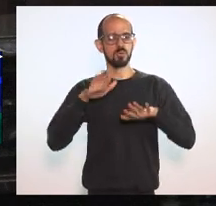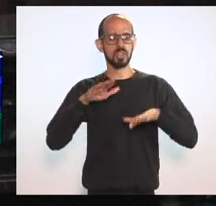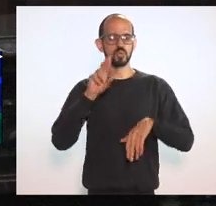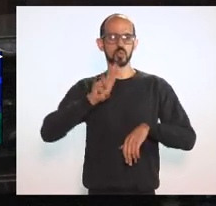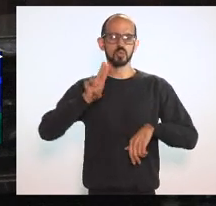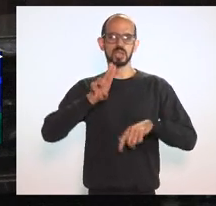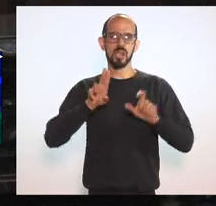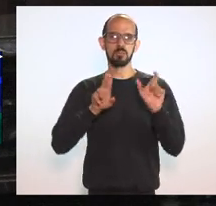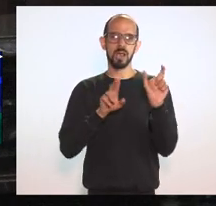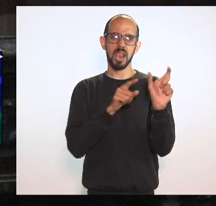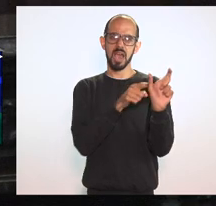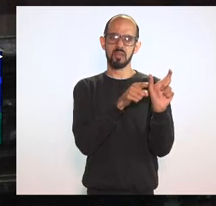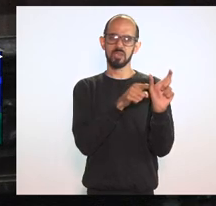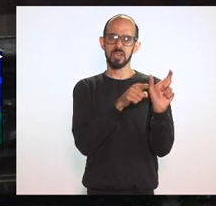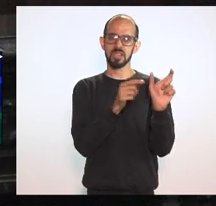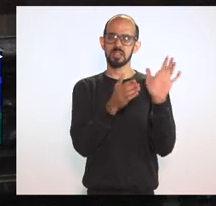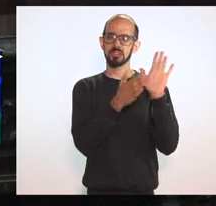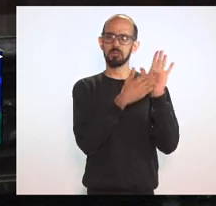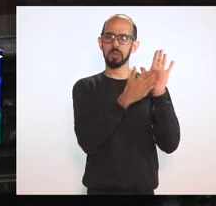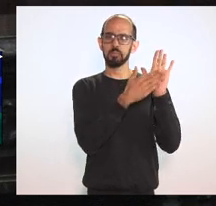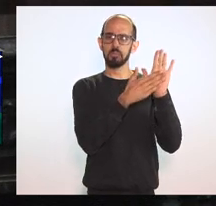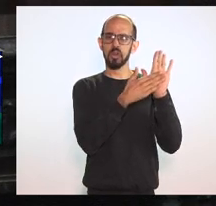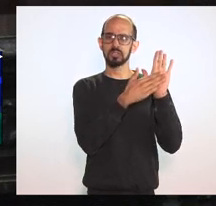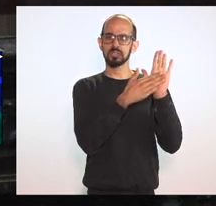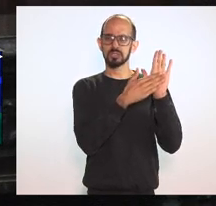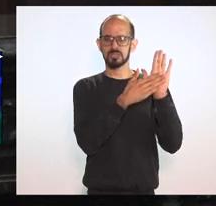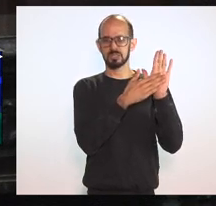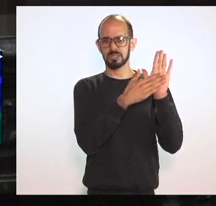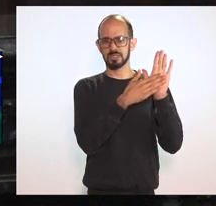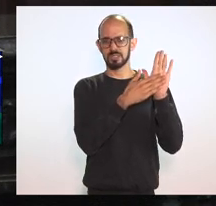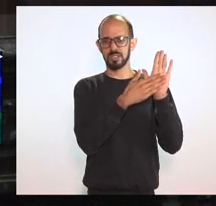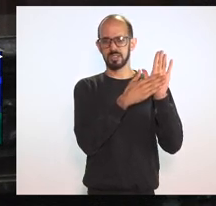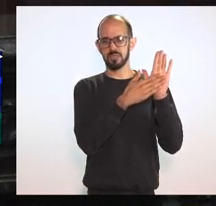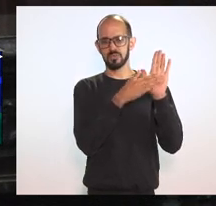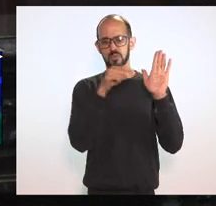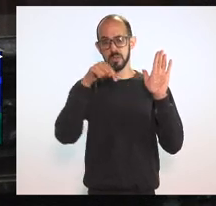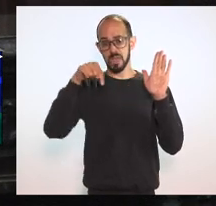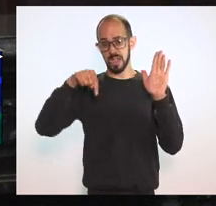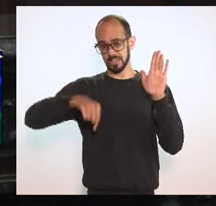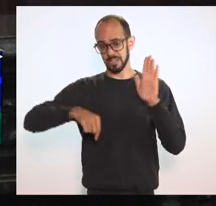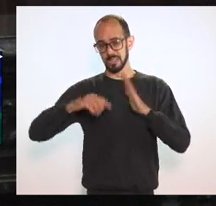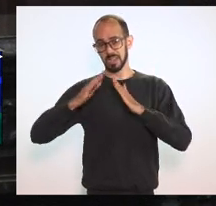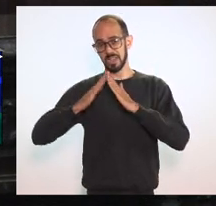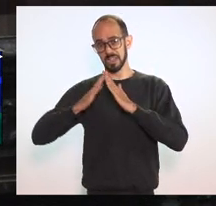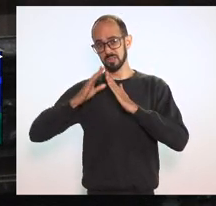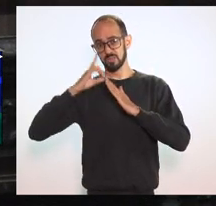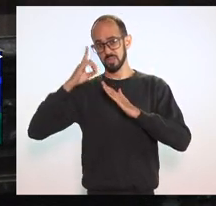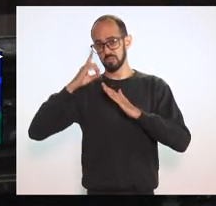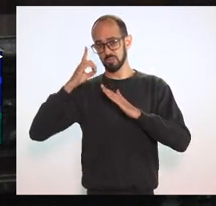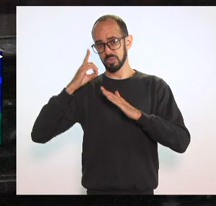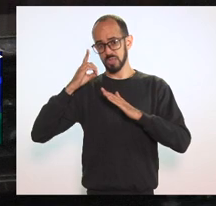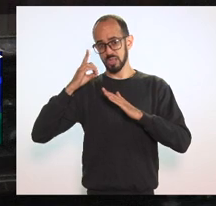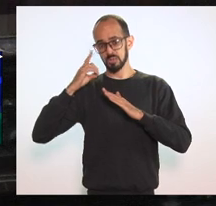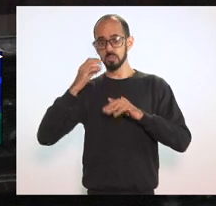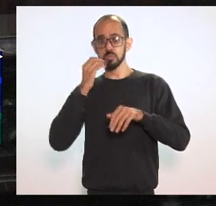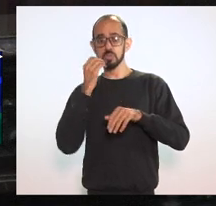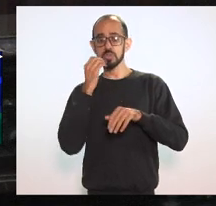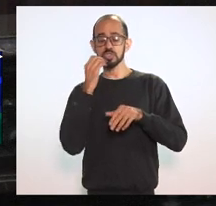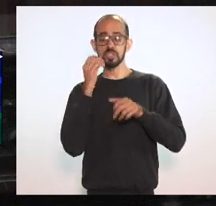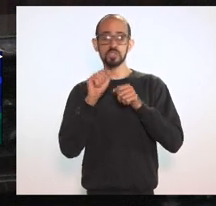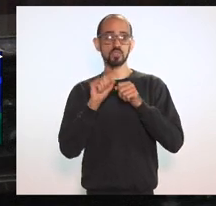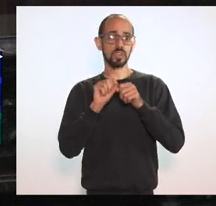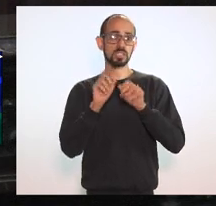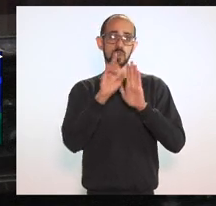dizer que uma proposta que foi enviada a esta casa que poderia ter sido feita por decreto